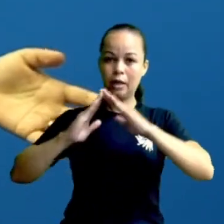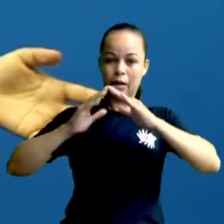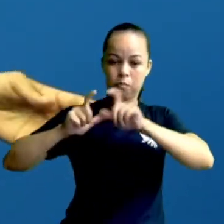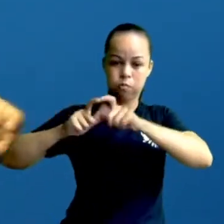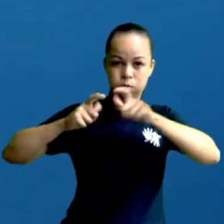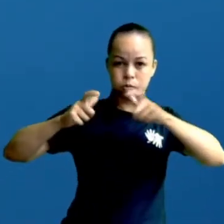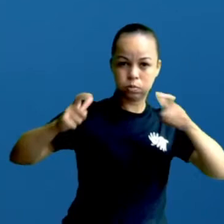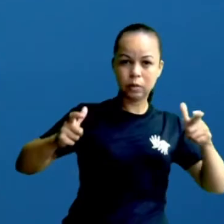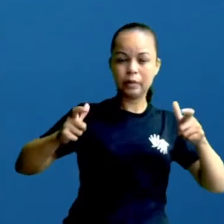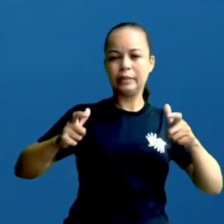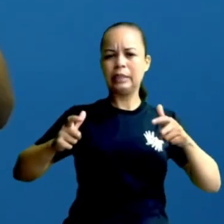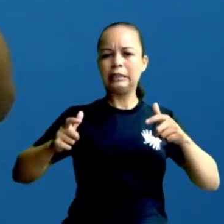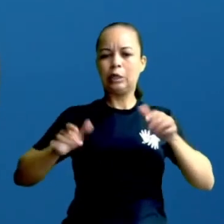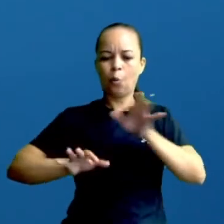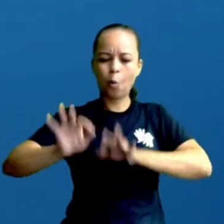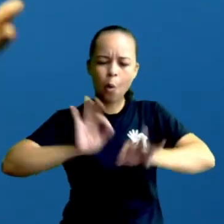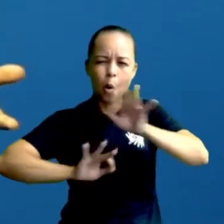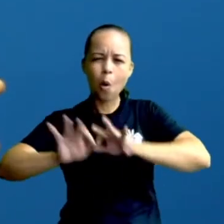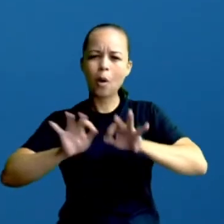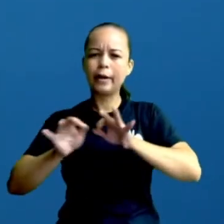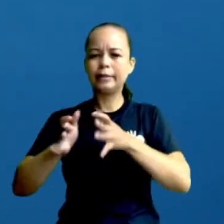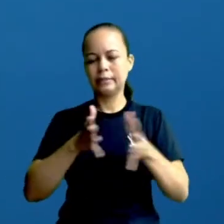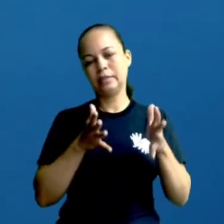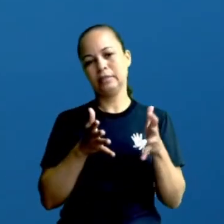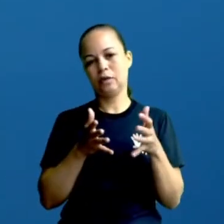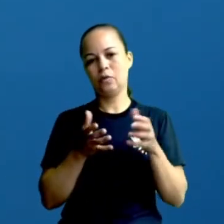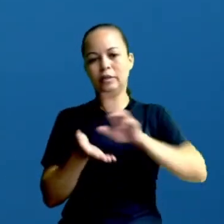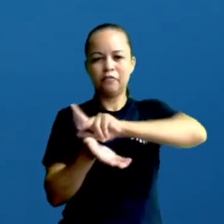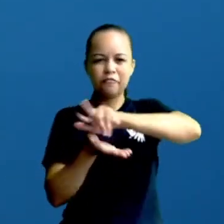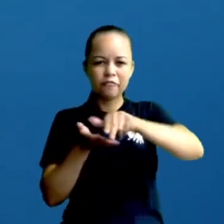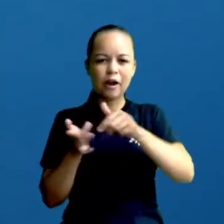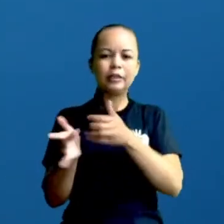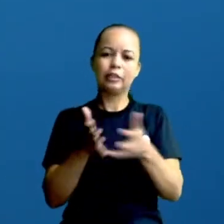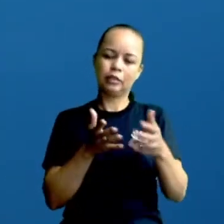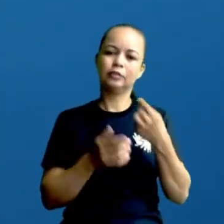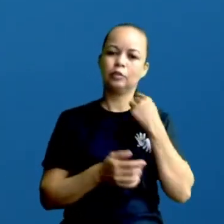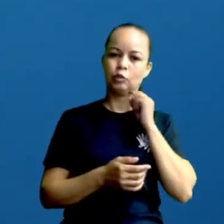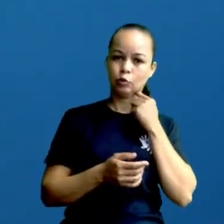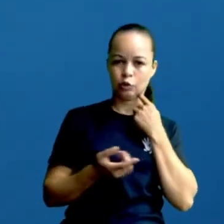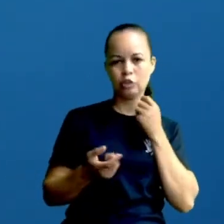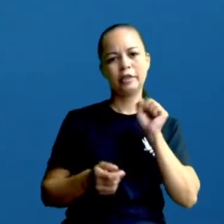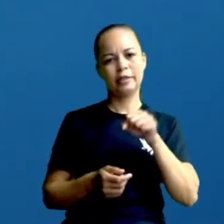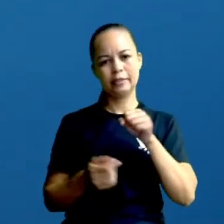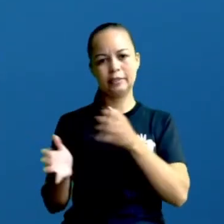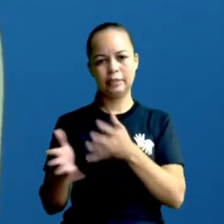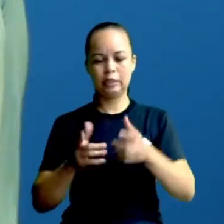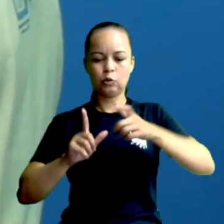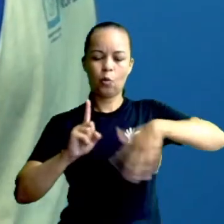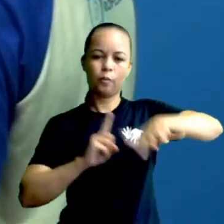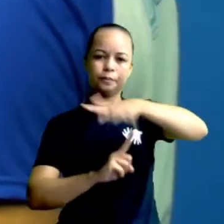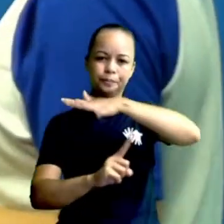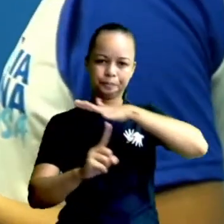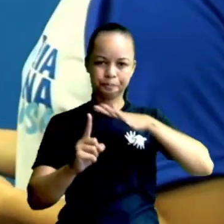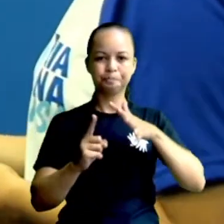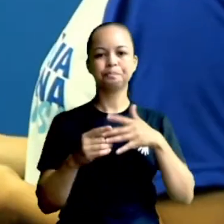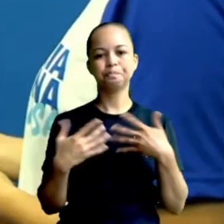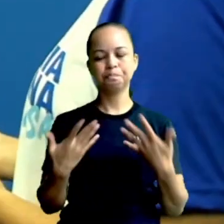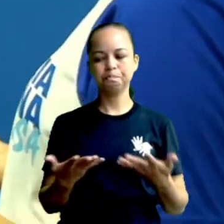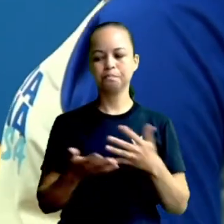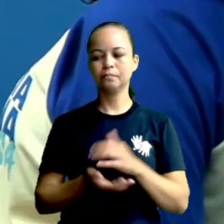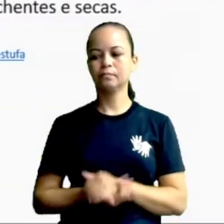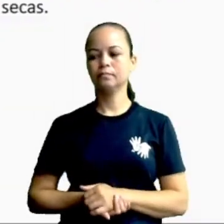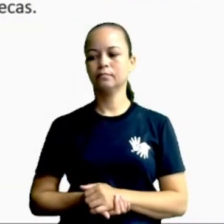tudo, gente, né? É uma poluição em cadeia mesmo, de vários aspectos do meio ambiente, né? Em vários aspectos ambientais.